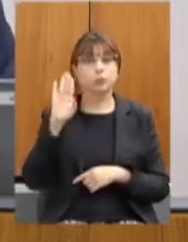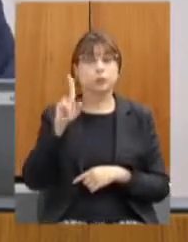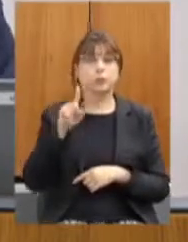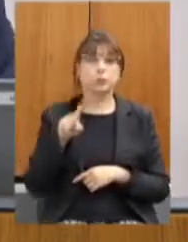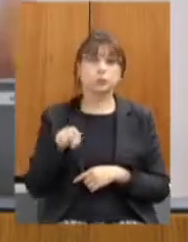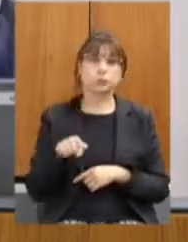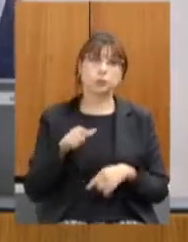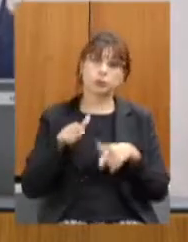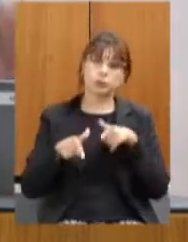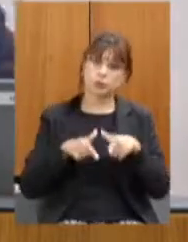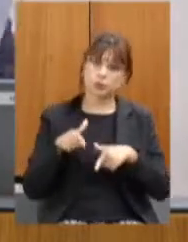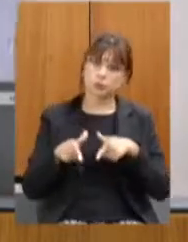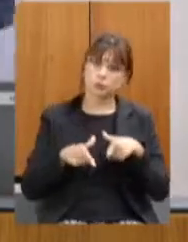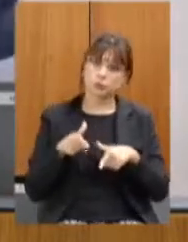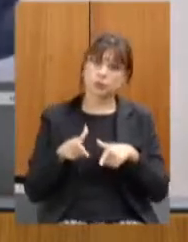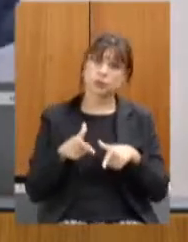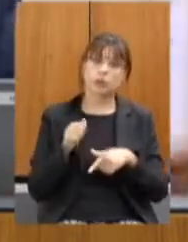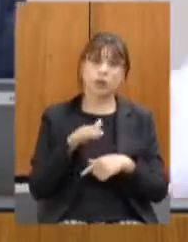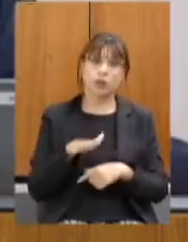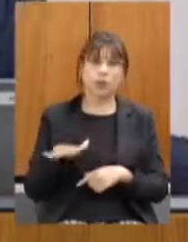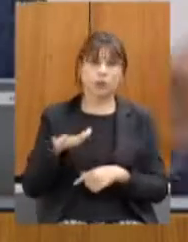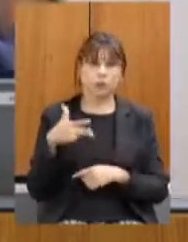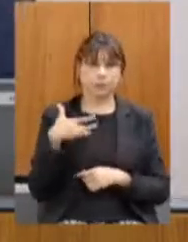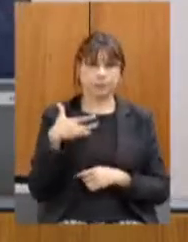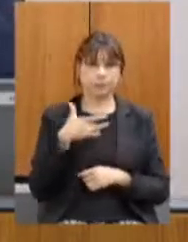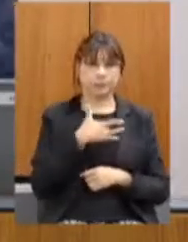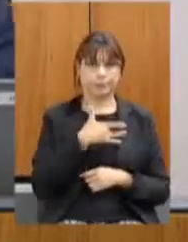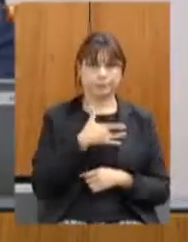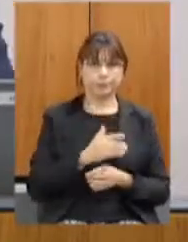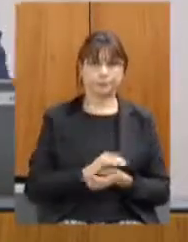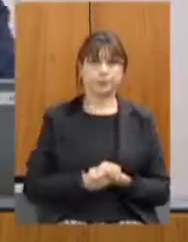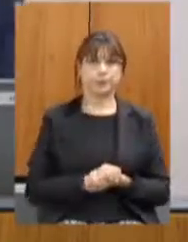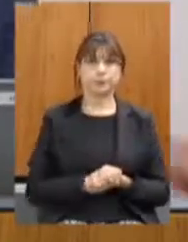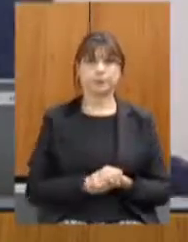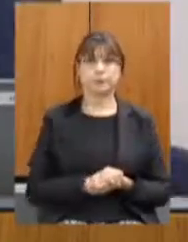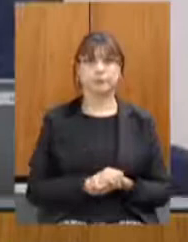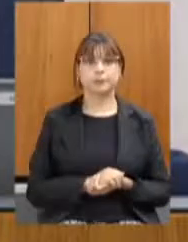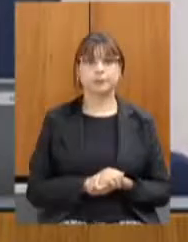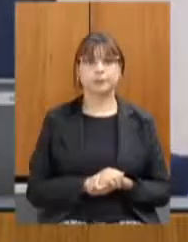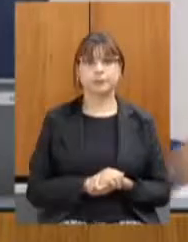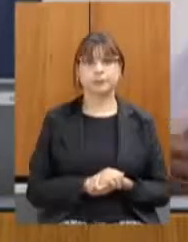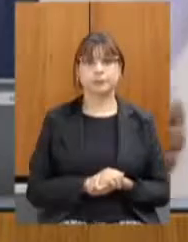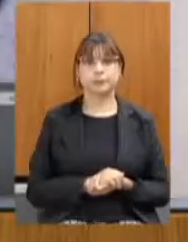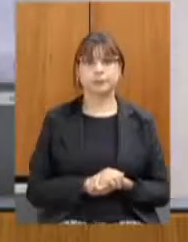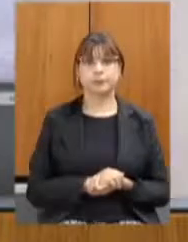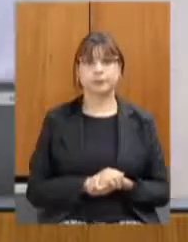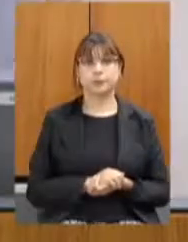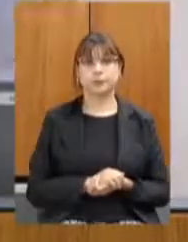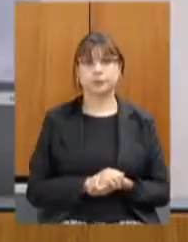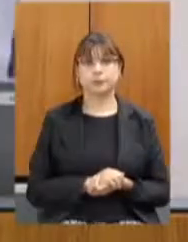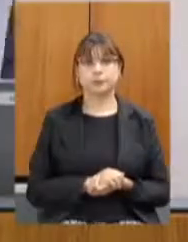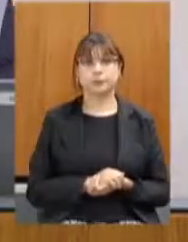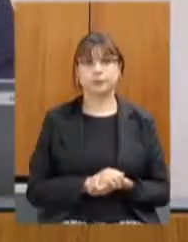prestação de serviços na área da saúde E aí